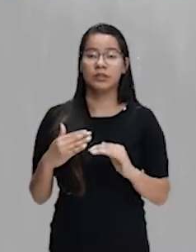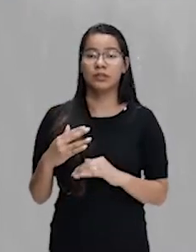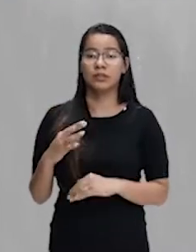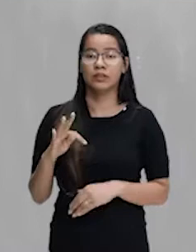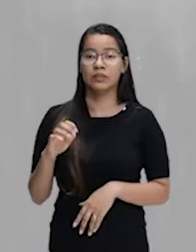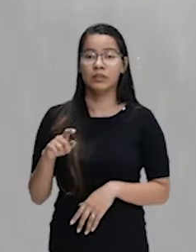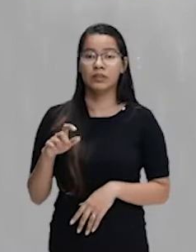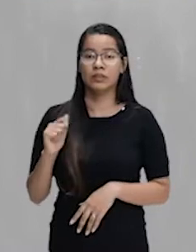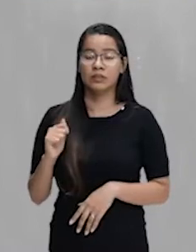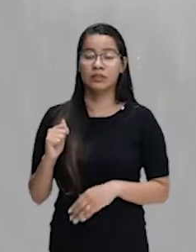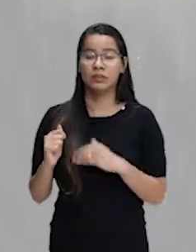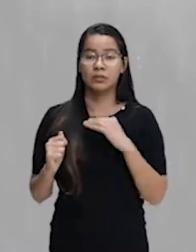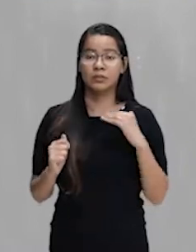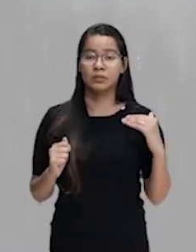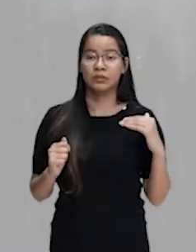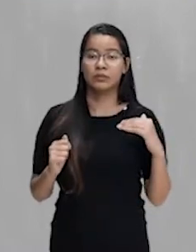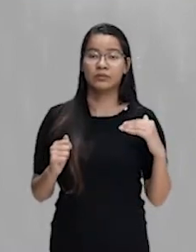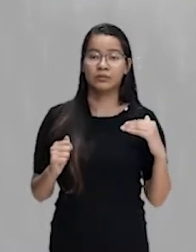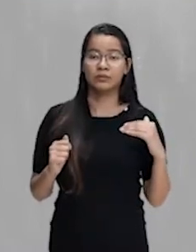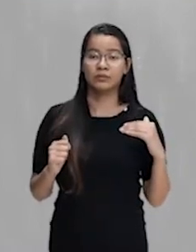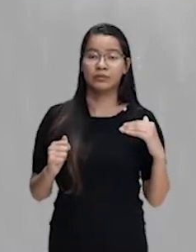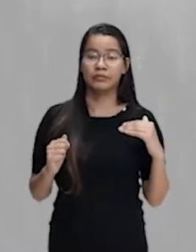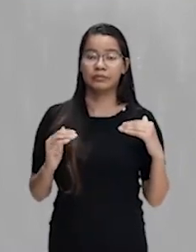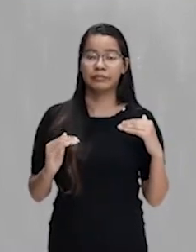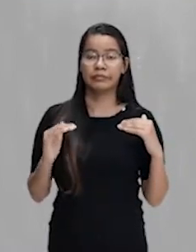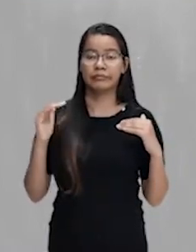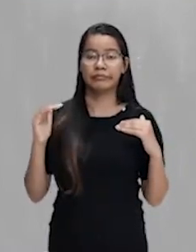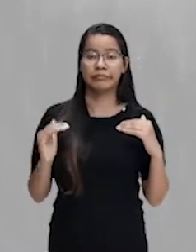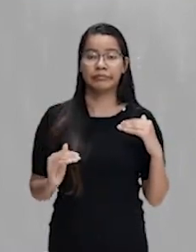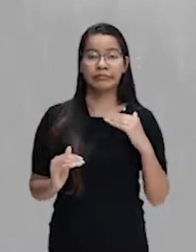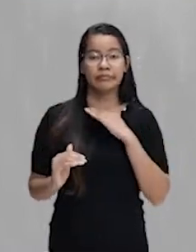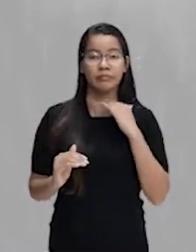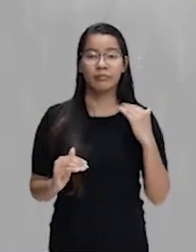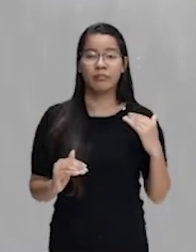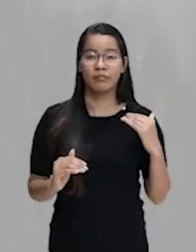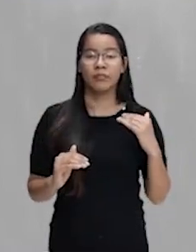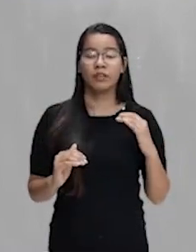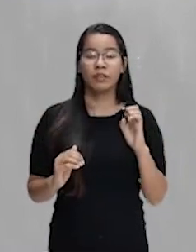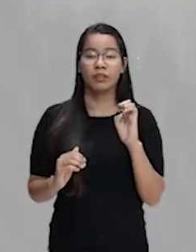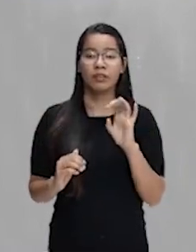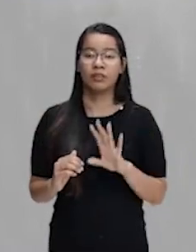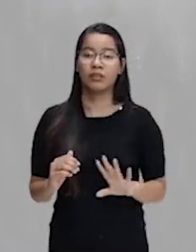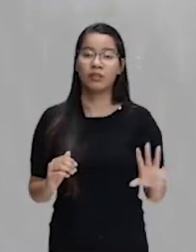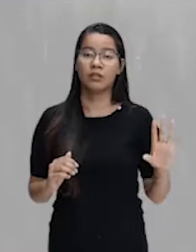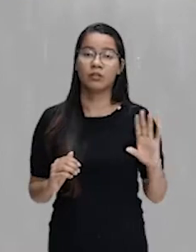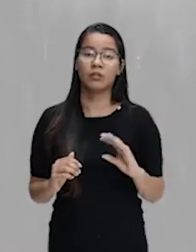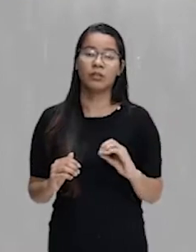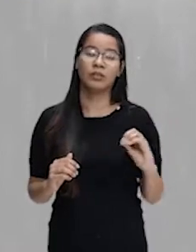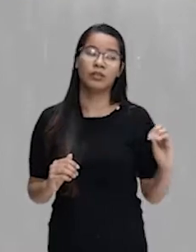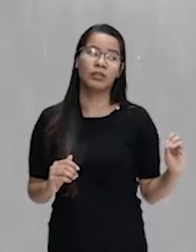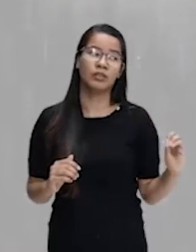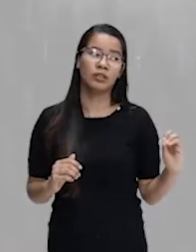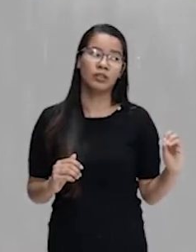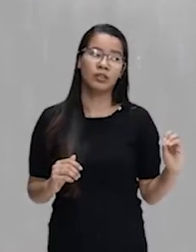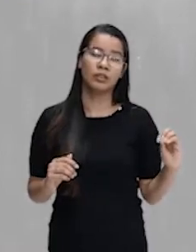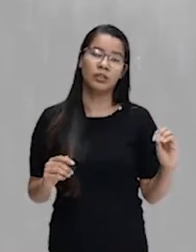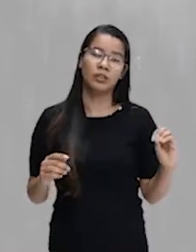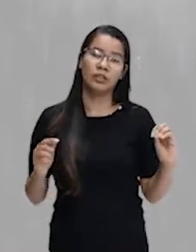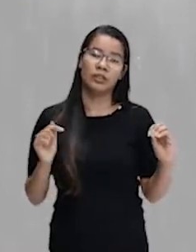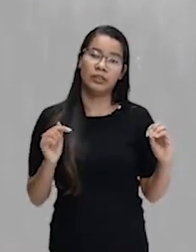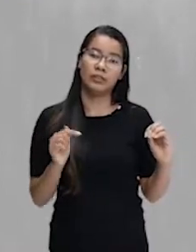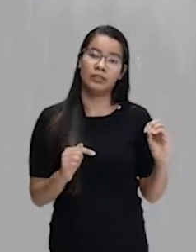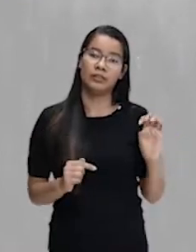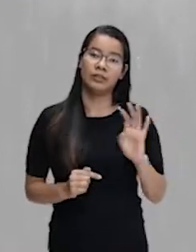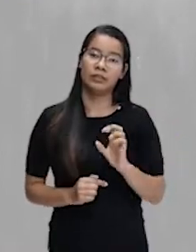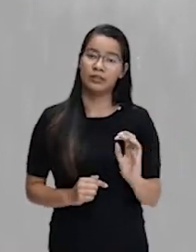de mortalidade na Europa ocidental, durante a chamada Alta Idade Média, essa taxa